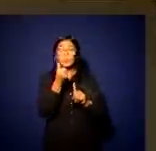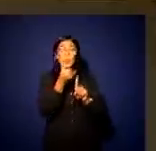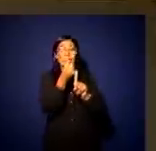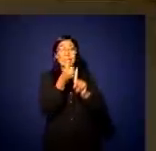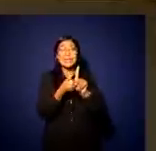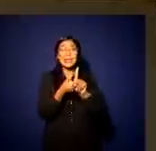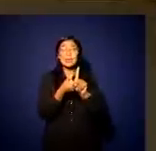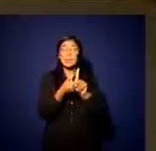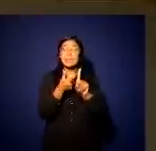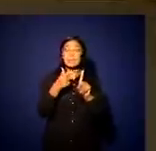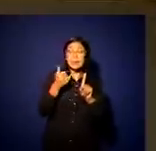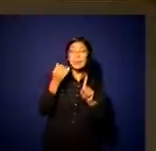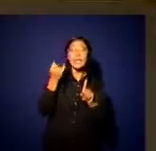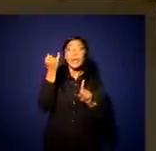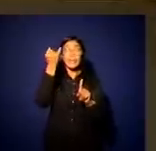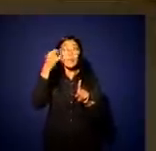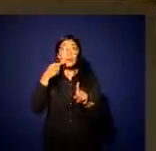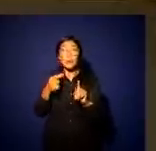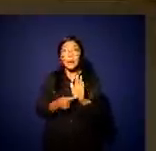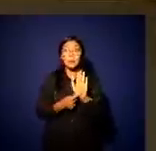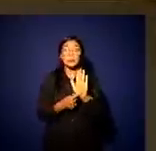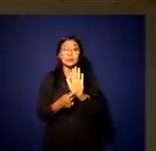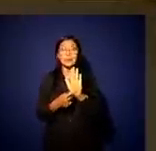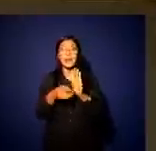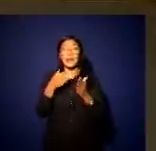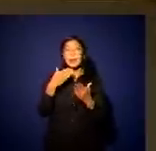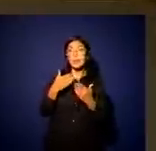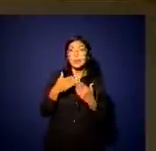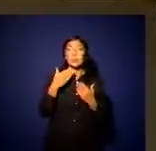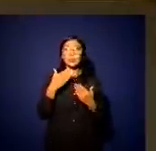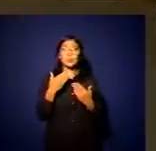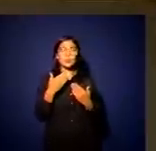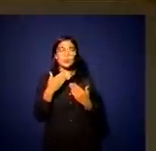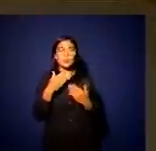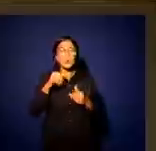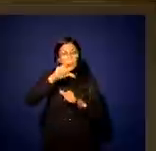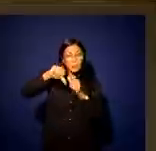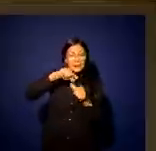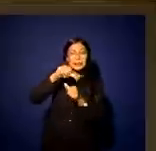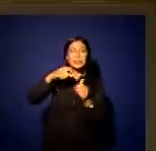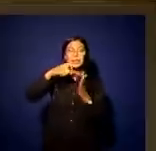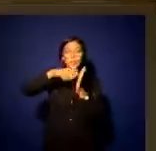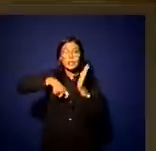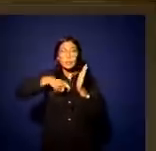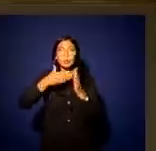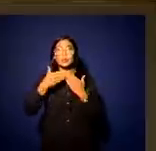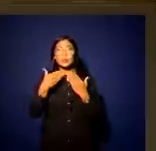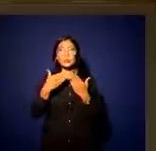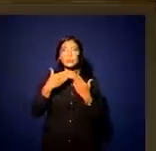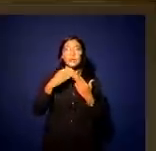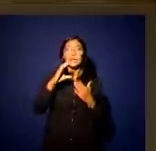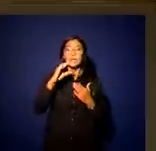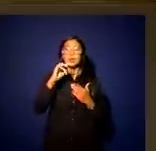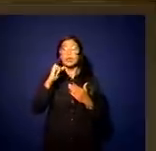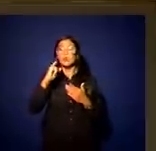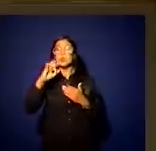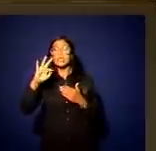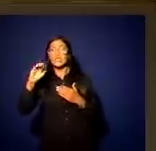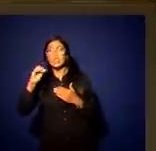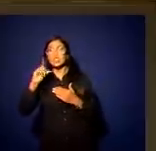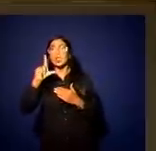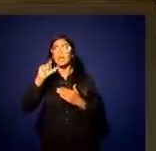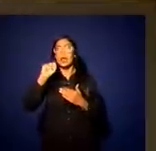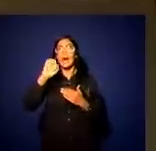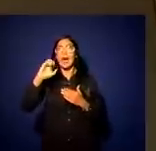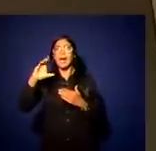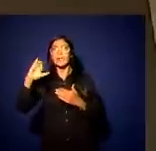relevantes essa definição acabou os fiscal e da própria questão da reforma tributária que o Cristian e o Laércio